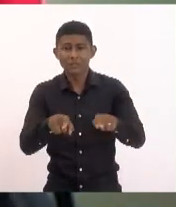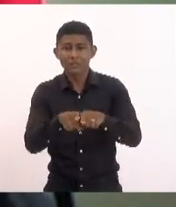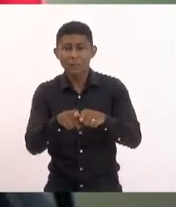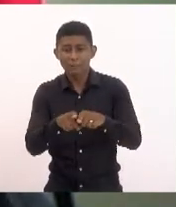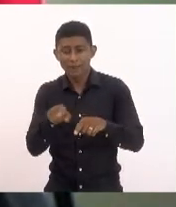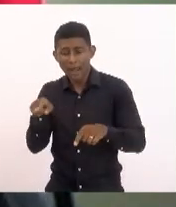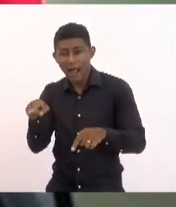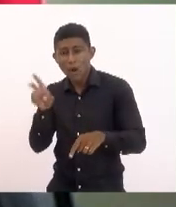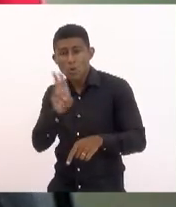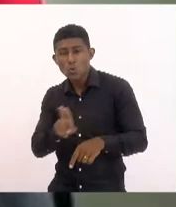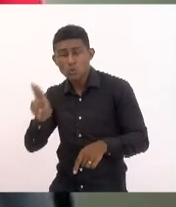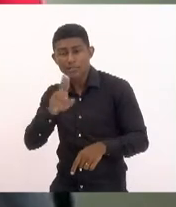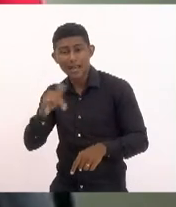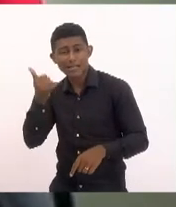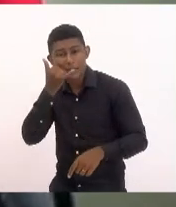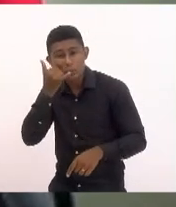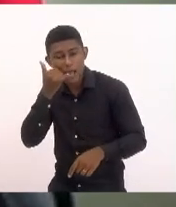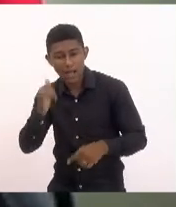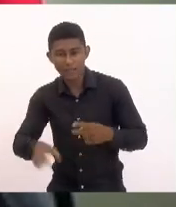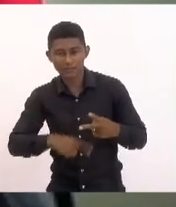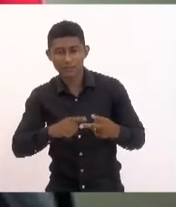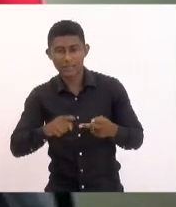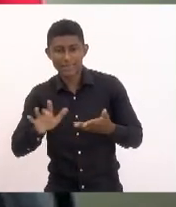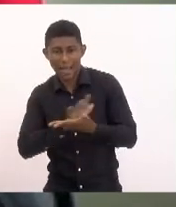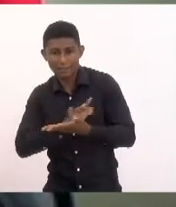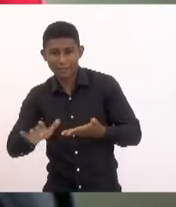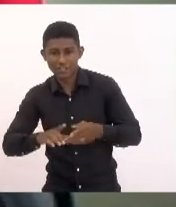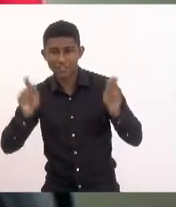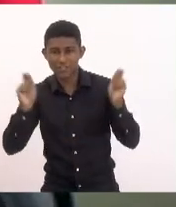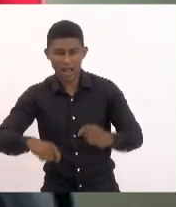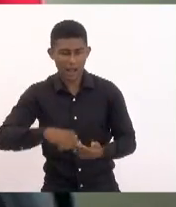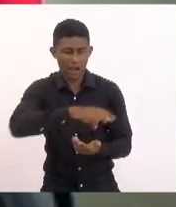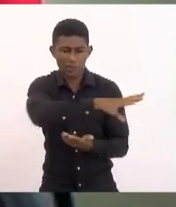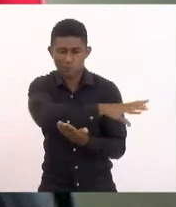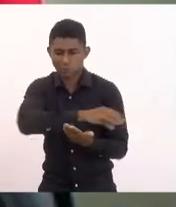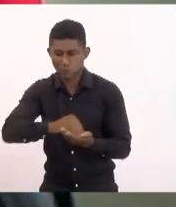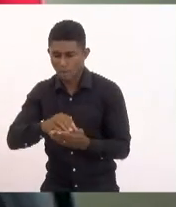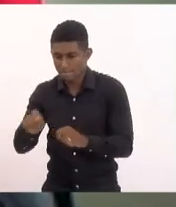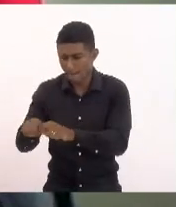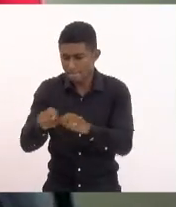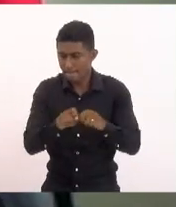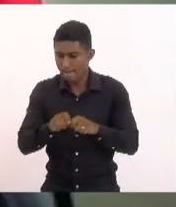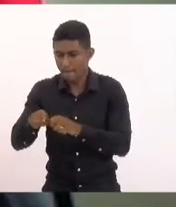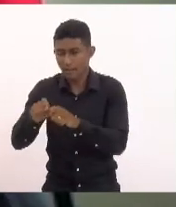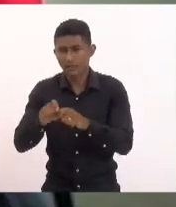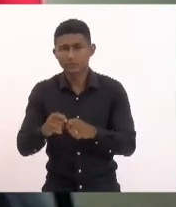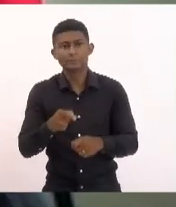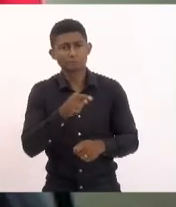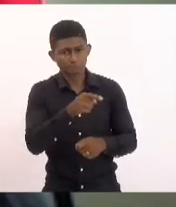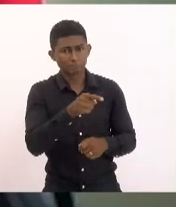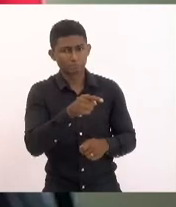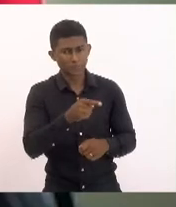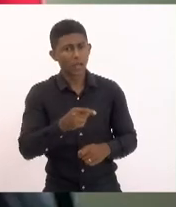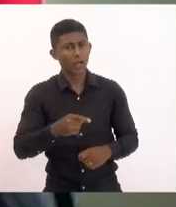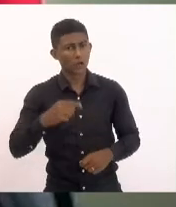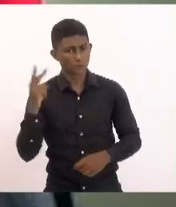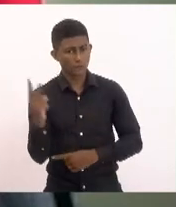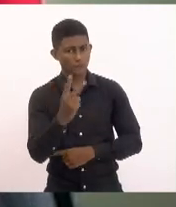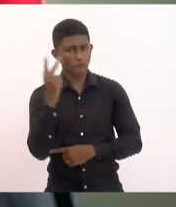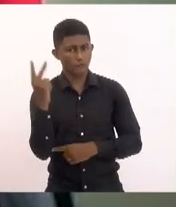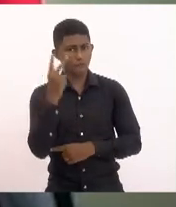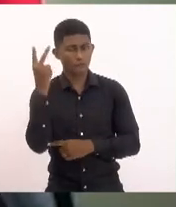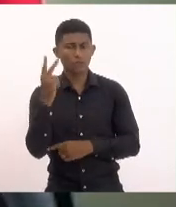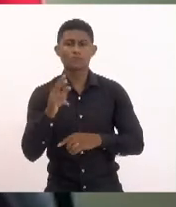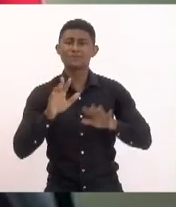nos tablets. Portanto, um produto economicamente muito valioso, mas